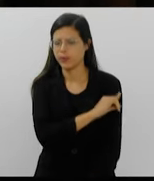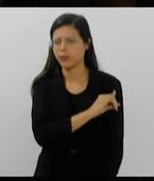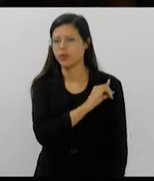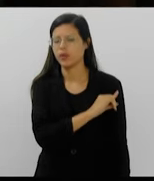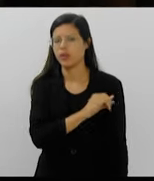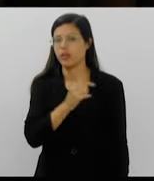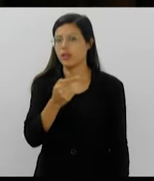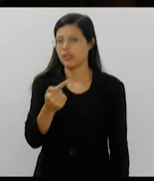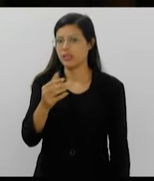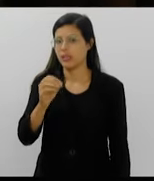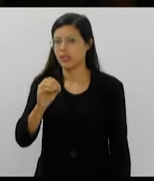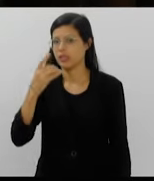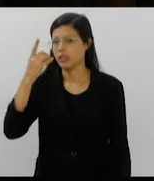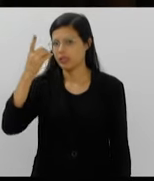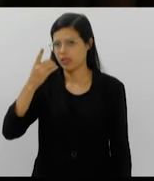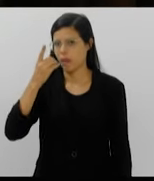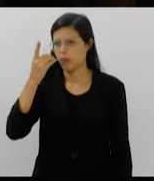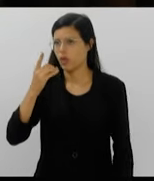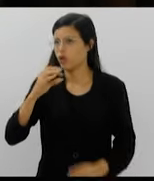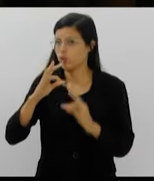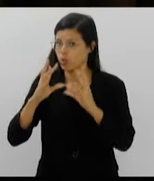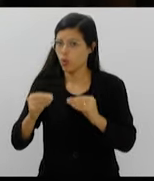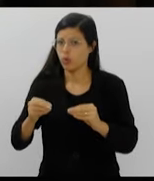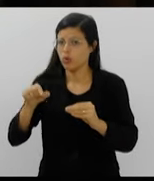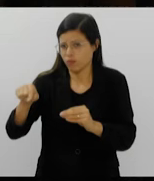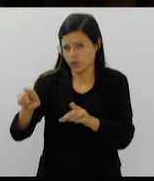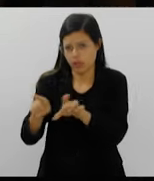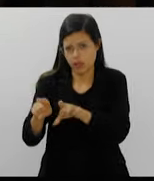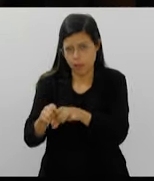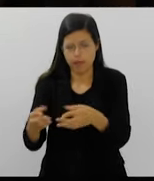70 deputados dessa casa, incluindo Vossa Excelência,